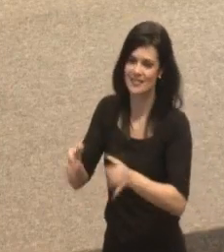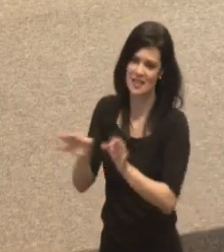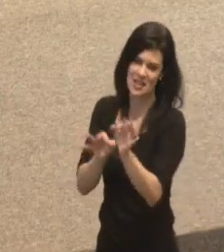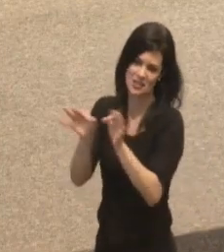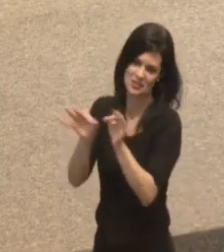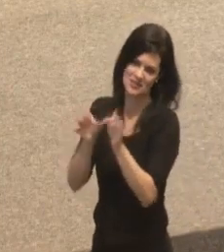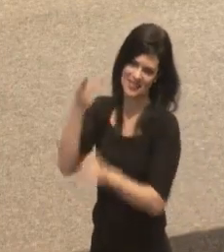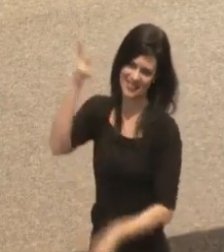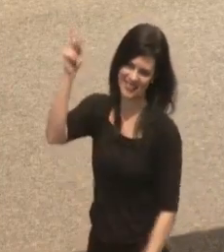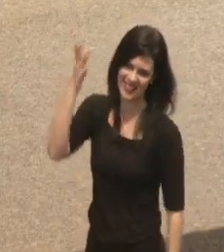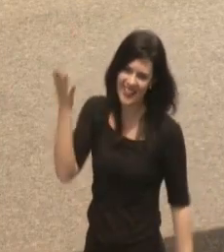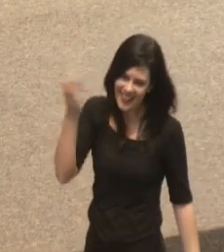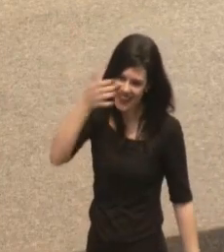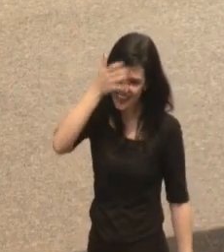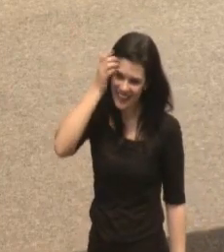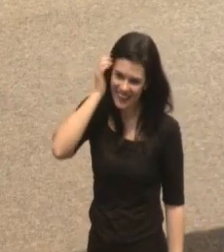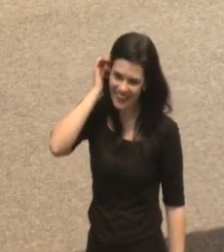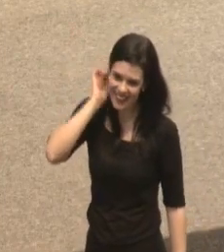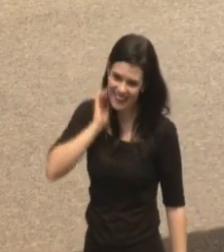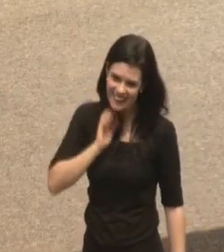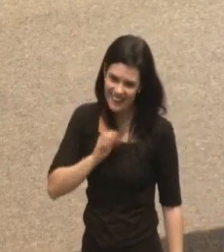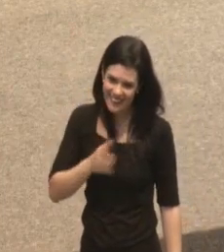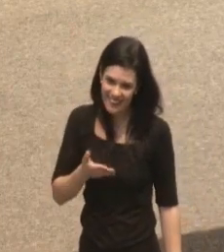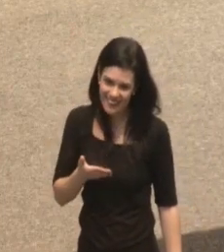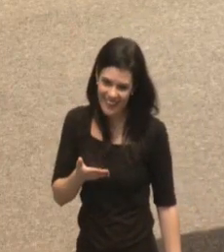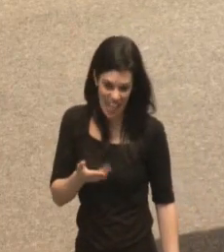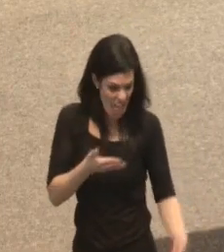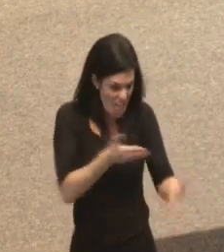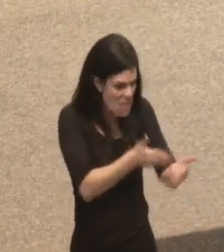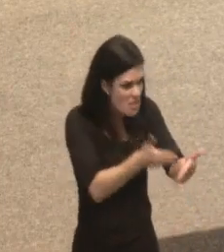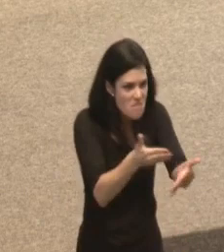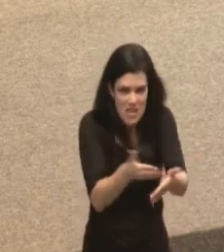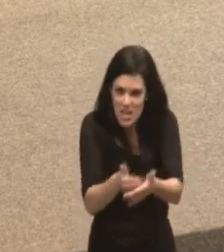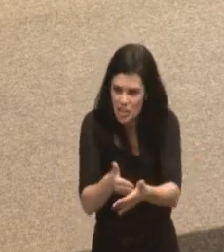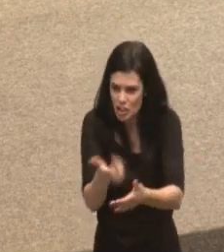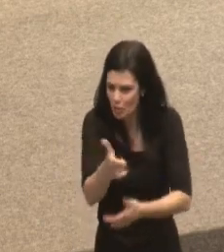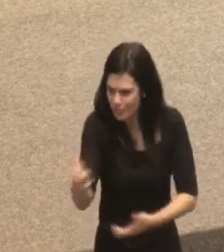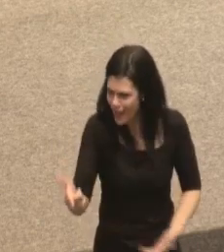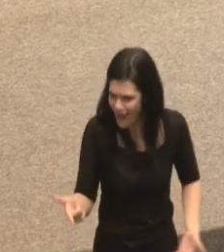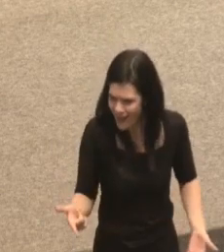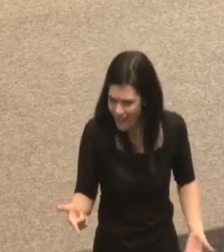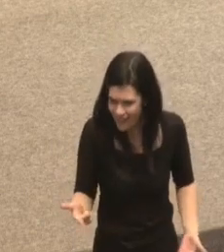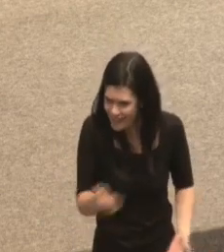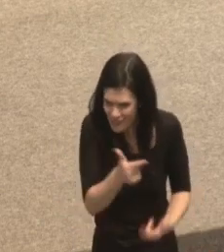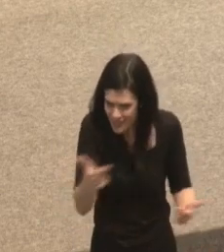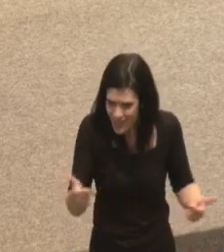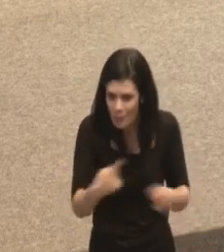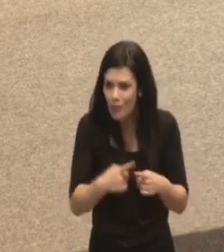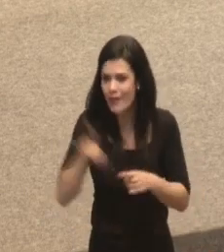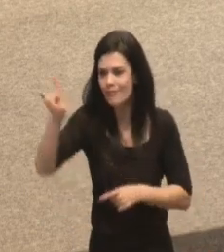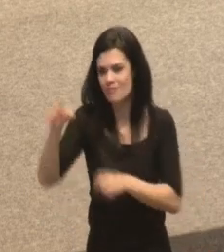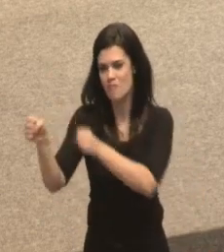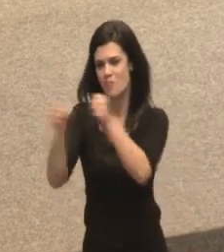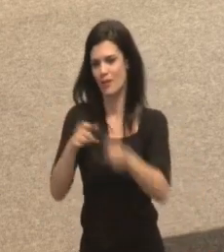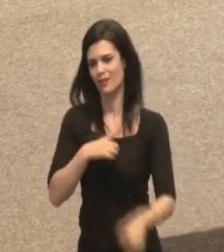que não tem controle de ninguém, e ninguém pode impedir, porque é liderado pelo próprio Deus, pelo próprio Espírito de Deus.